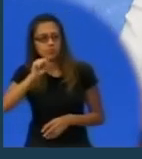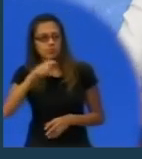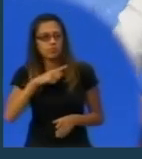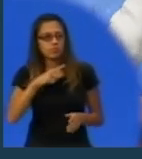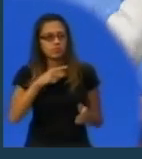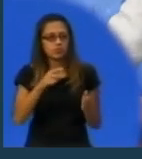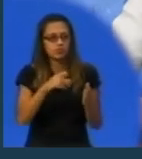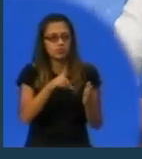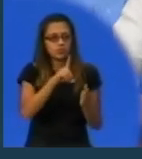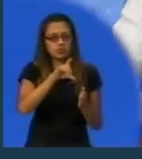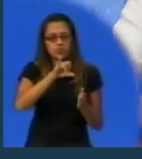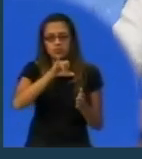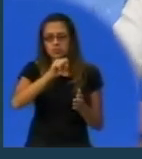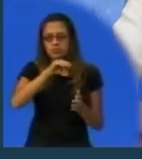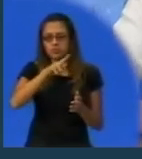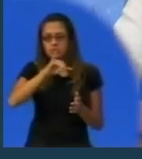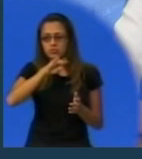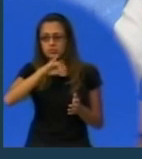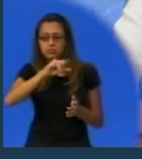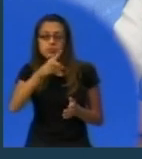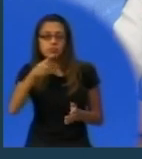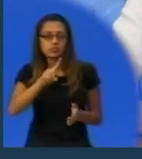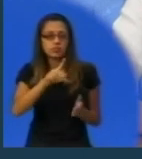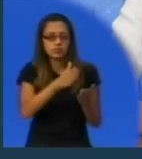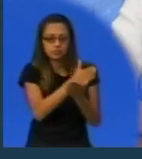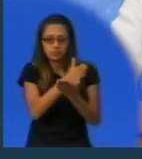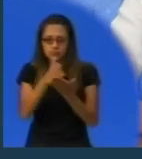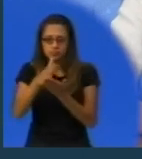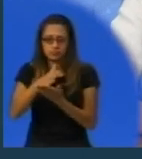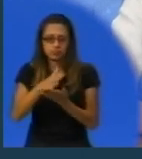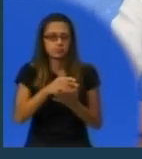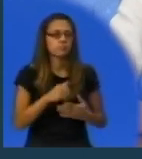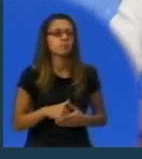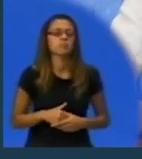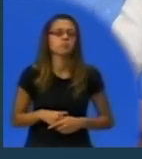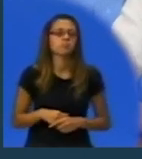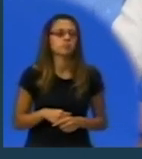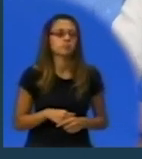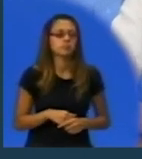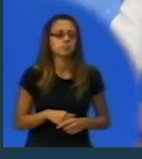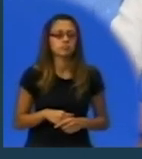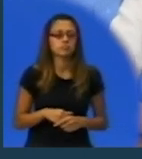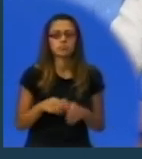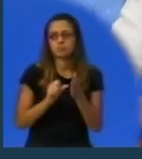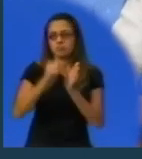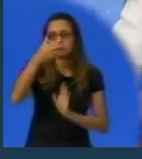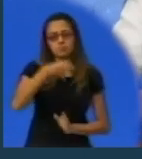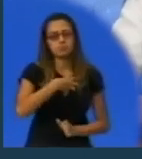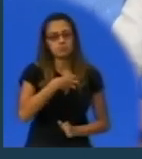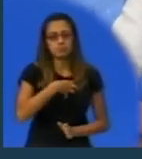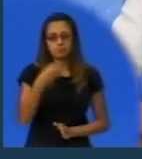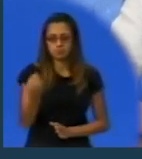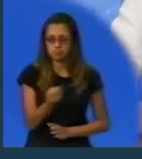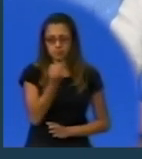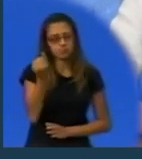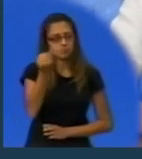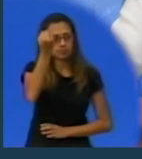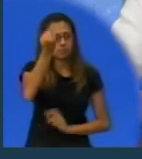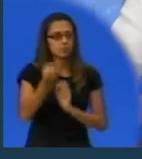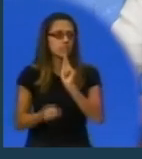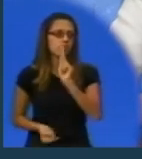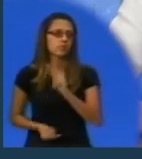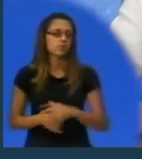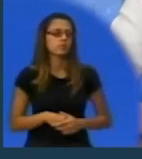distribuição mais centralizada em relação àquele gráfico. E essa é a primeira característica aí